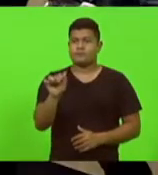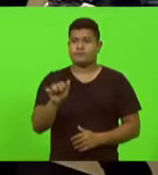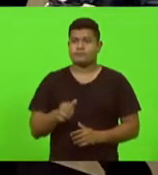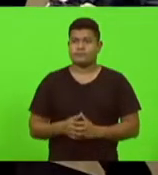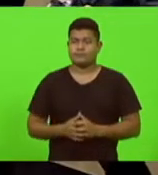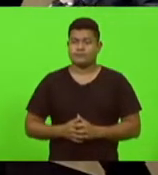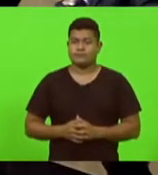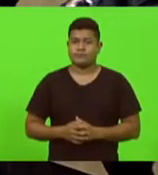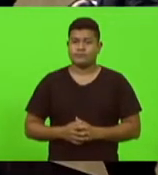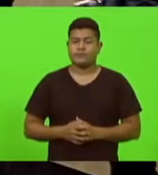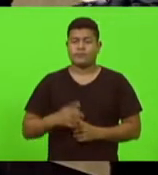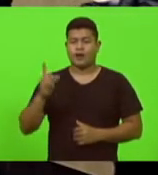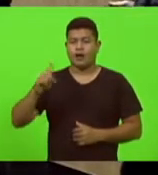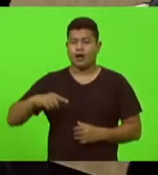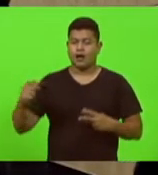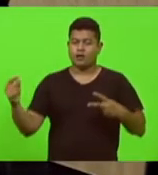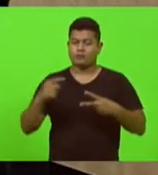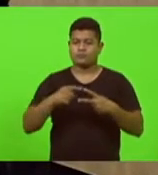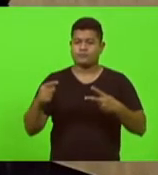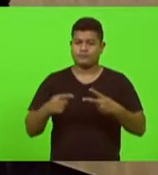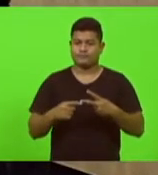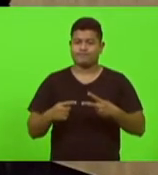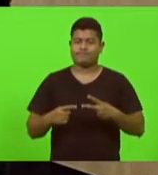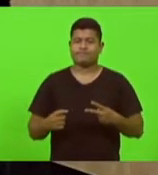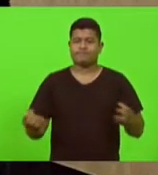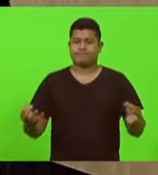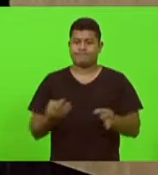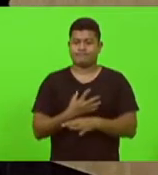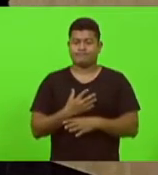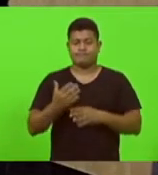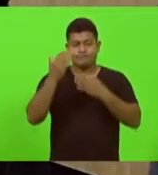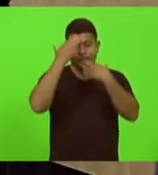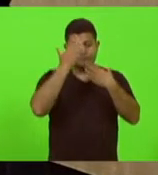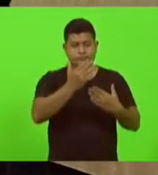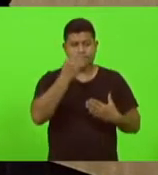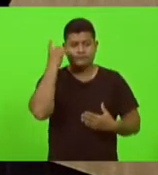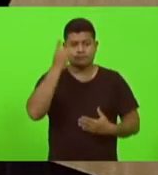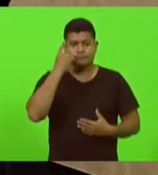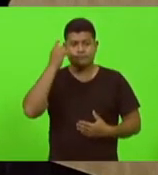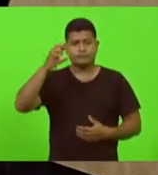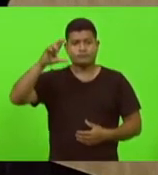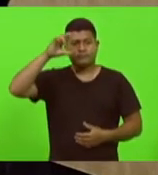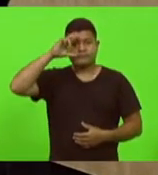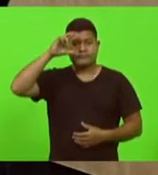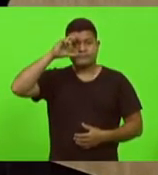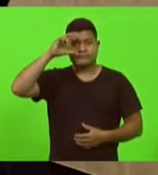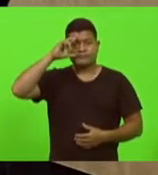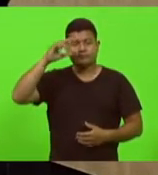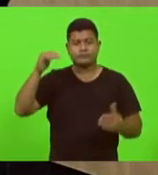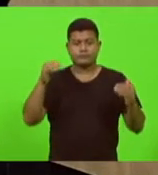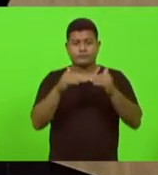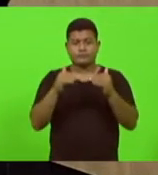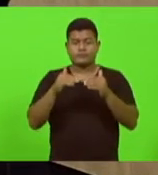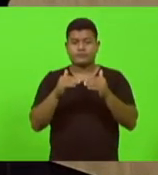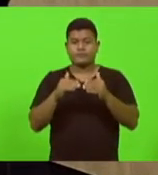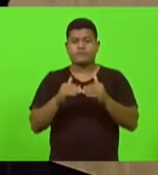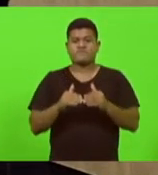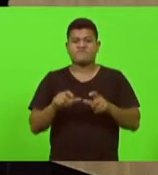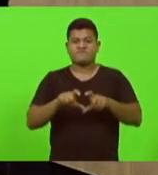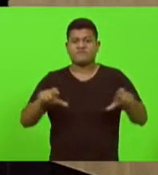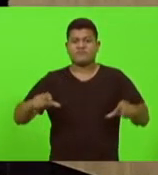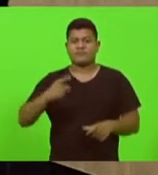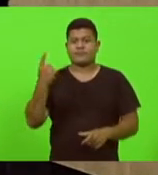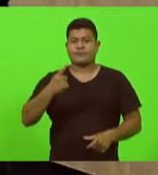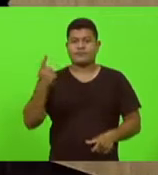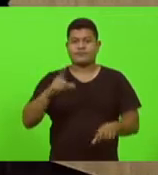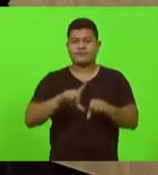Eram essas as atas, senhor presidente. Muito obrigado, deputado Ricardo Alba. Em consonância com o parágrafo